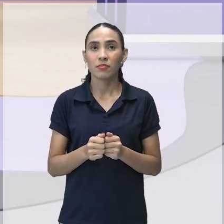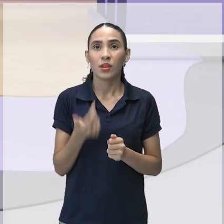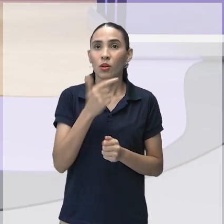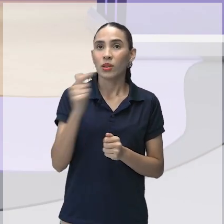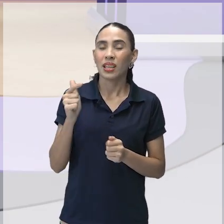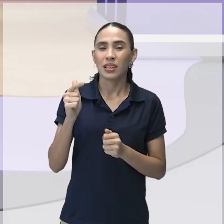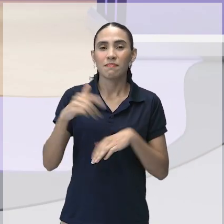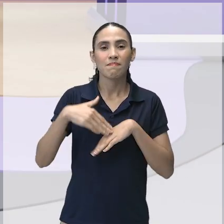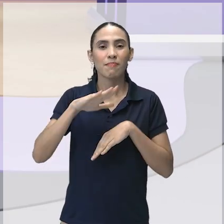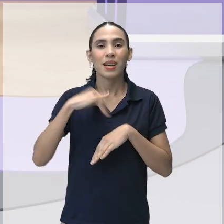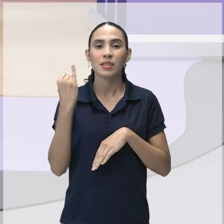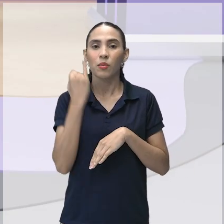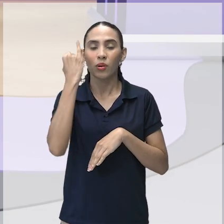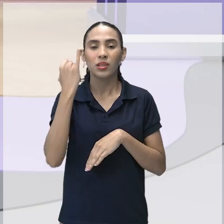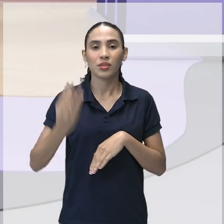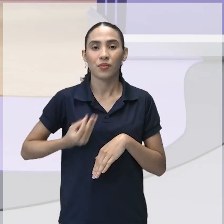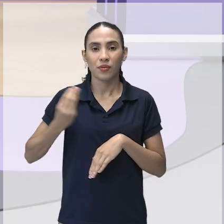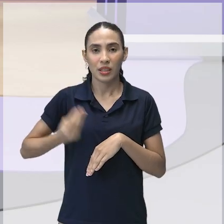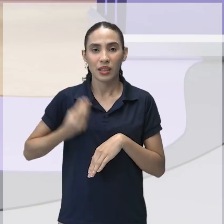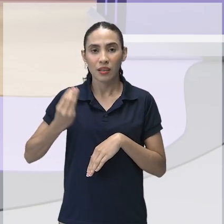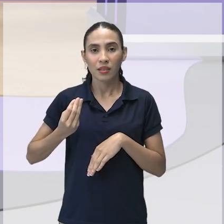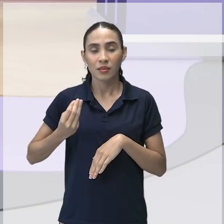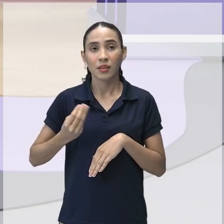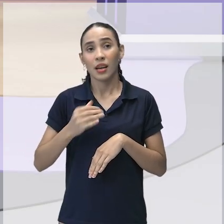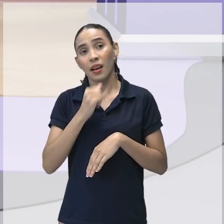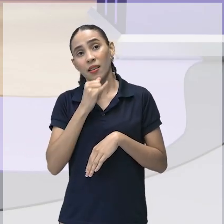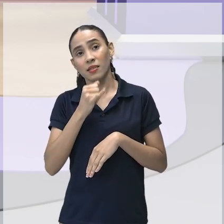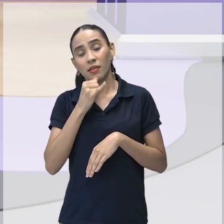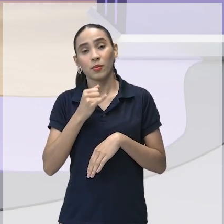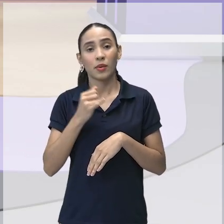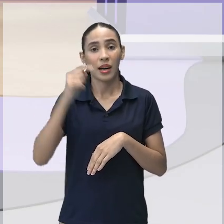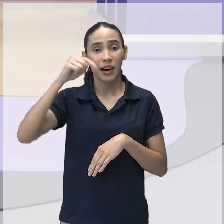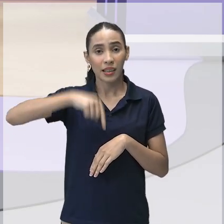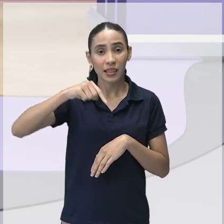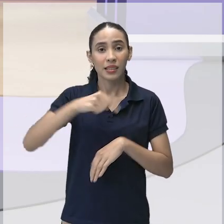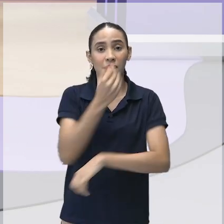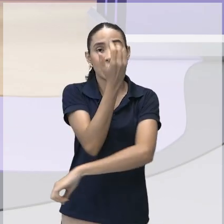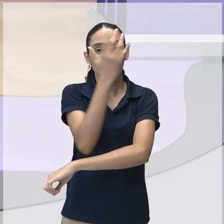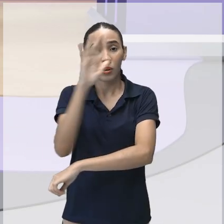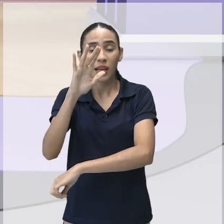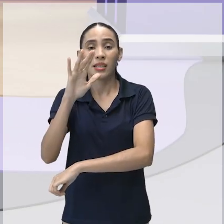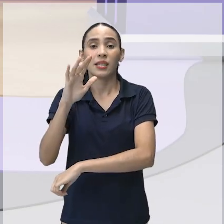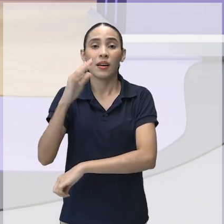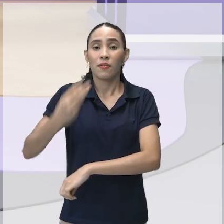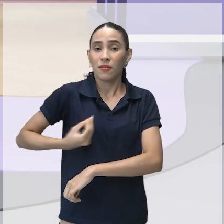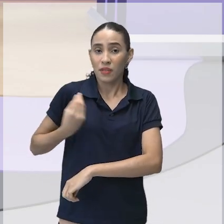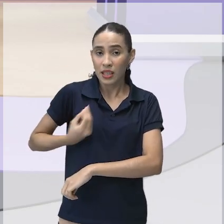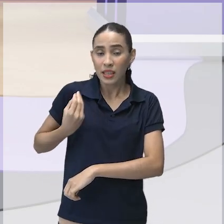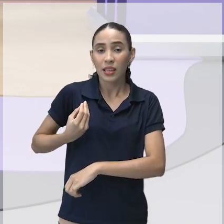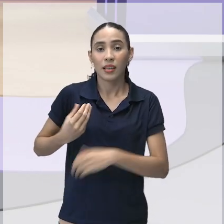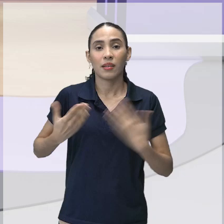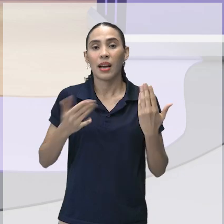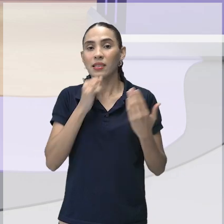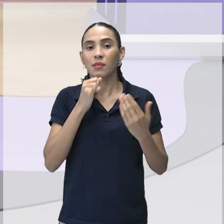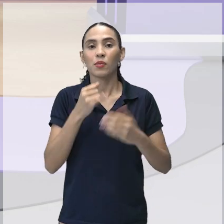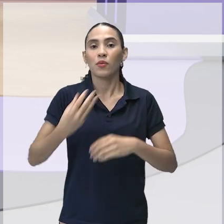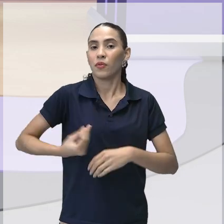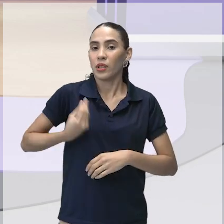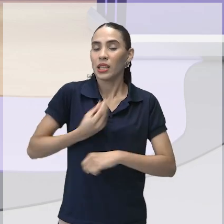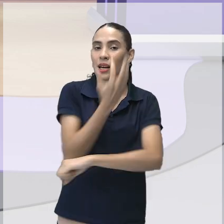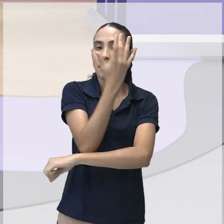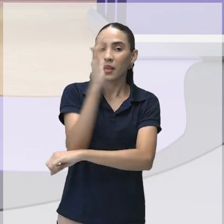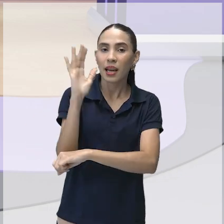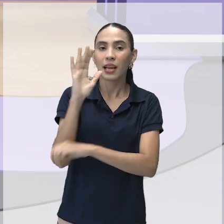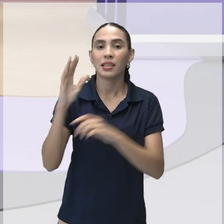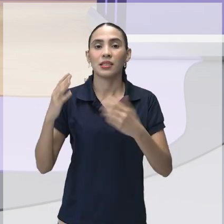nada mais importante do que a vida. Seja a vida que nós vemos na natureza, como diz a cartela, a vida do meio ambiente,